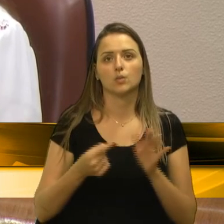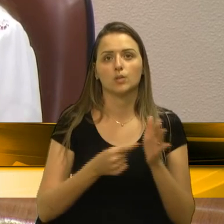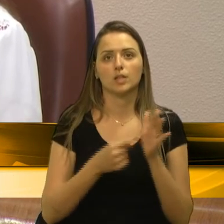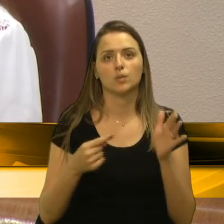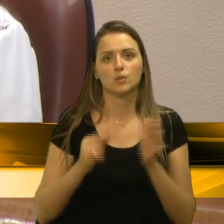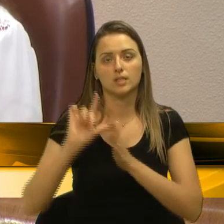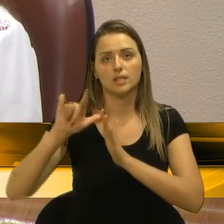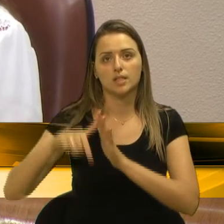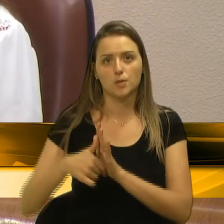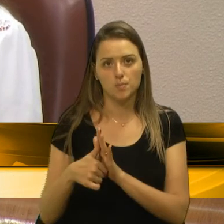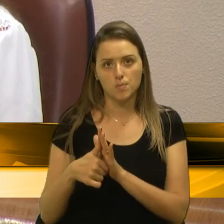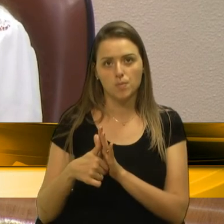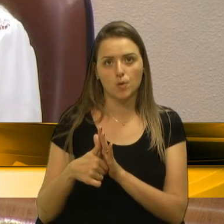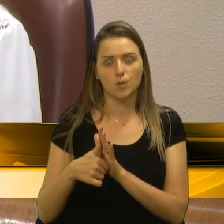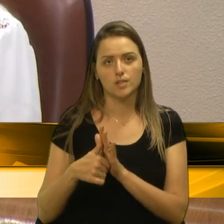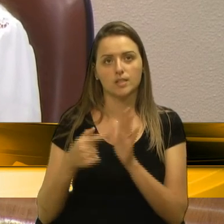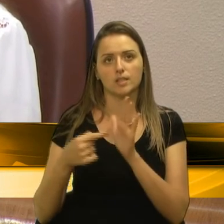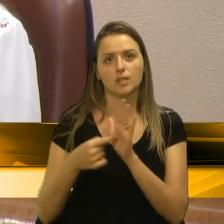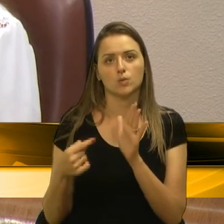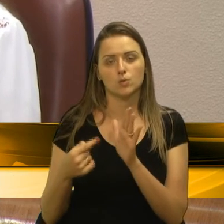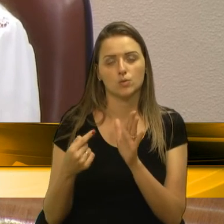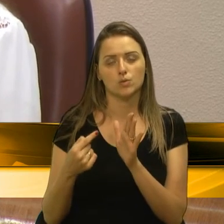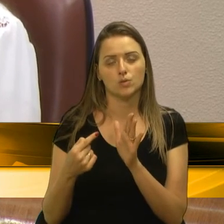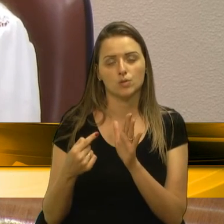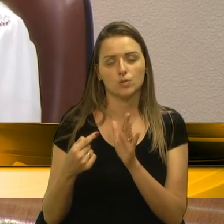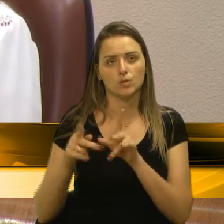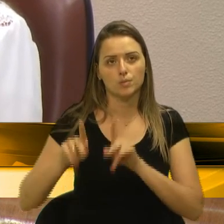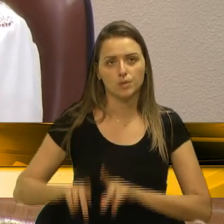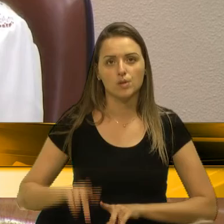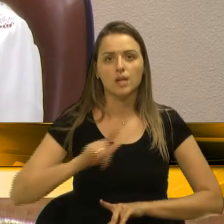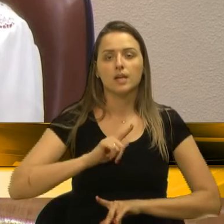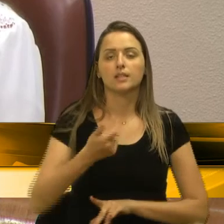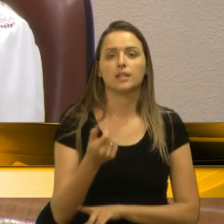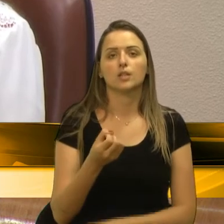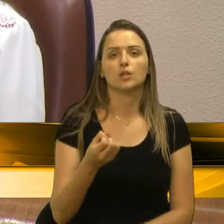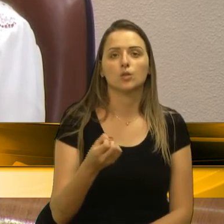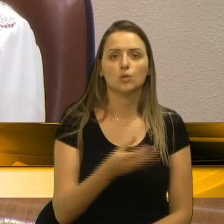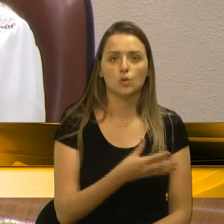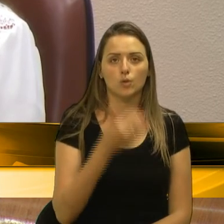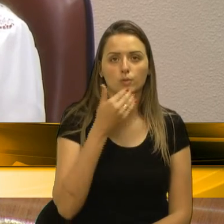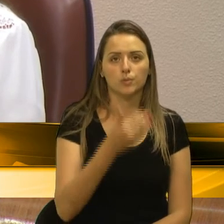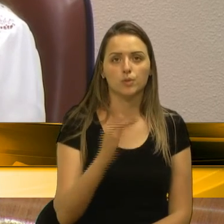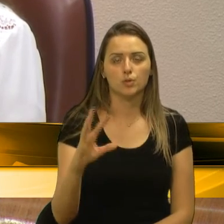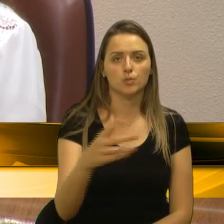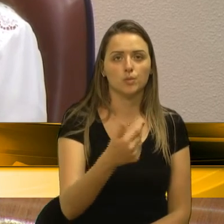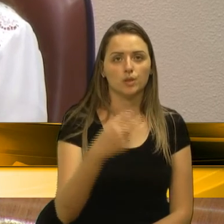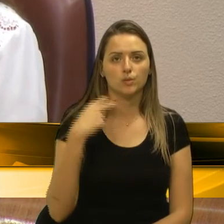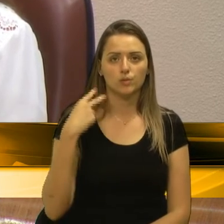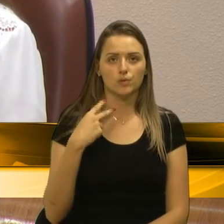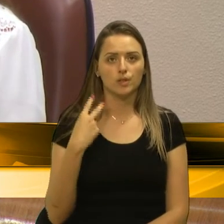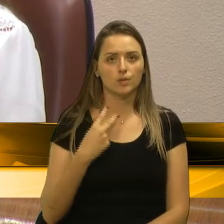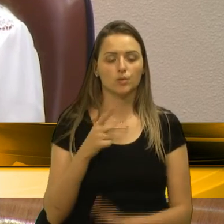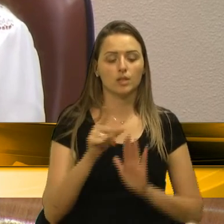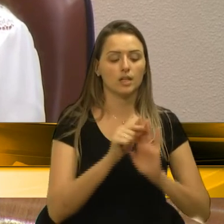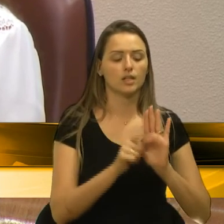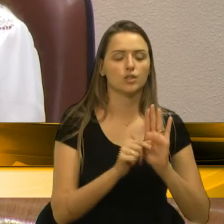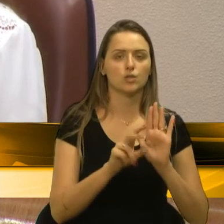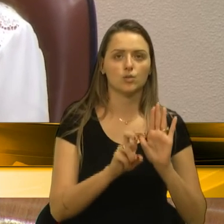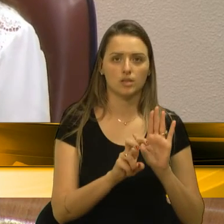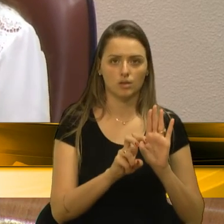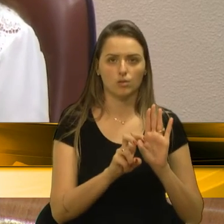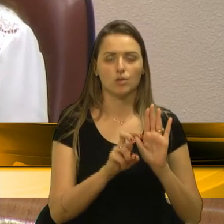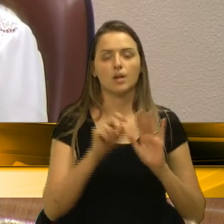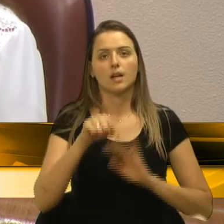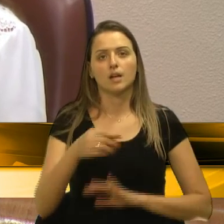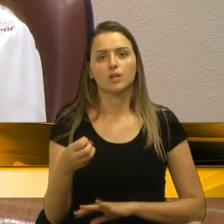após a notificação do denunciado, implicaria em submeter novamente o pedido à consultoria do plenário. Artigo 5º. E realizar